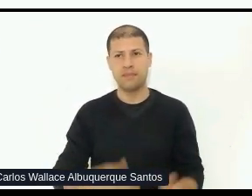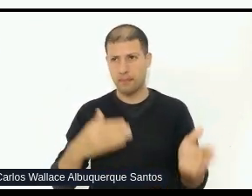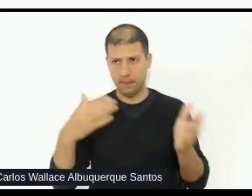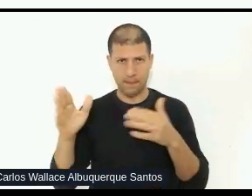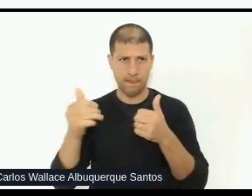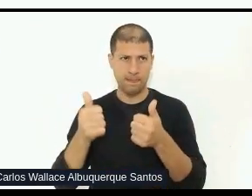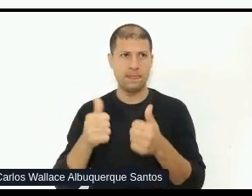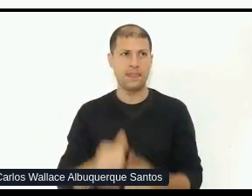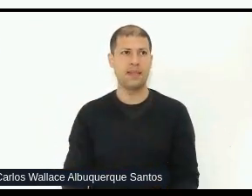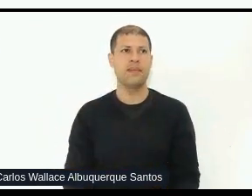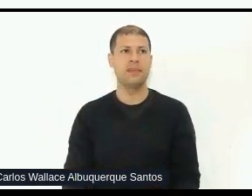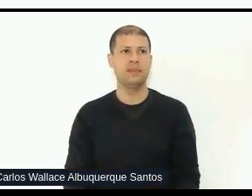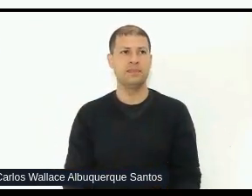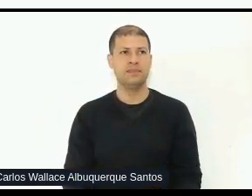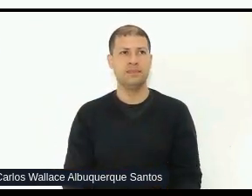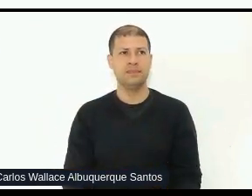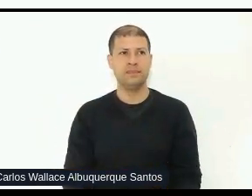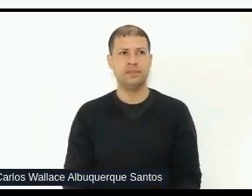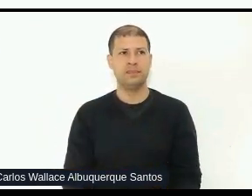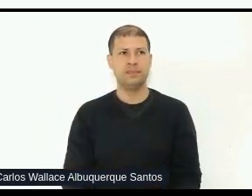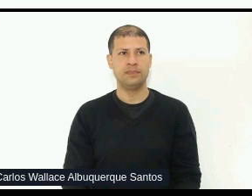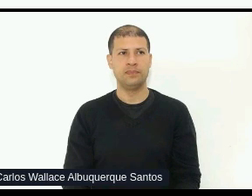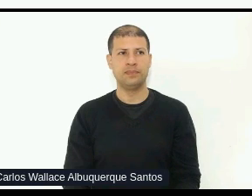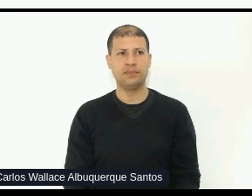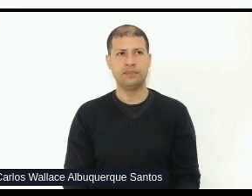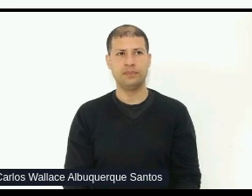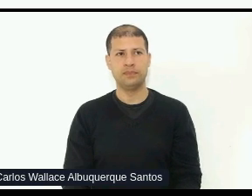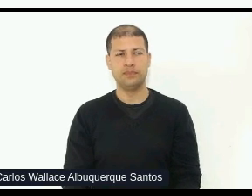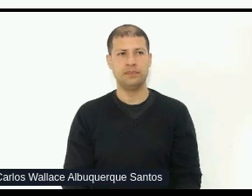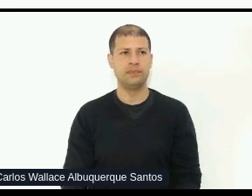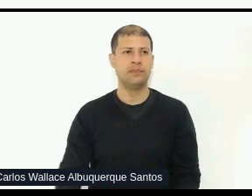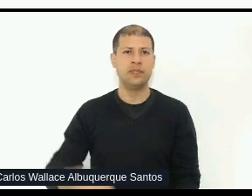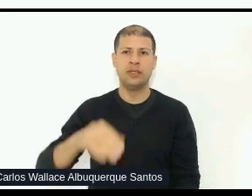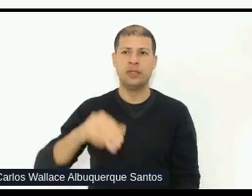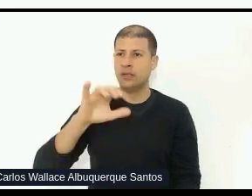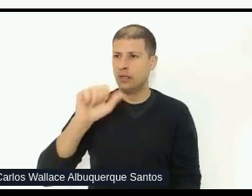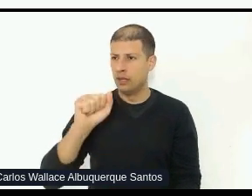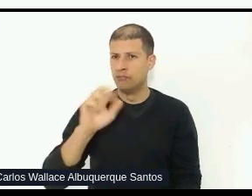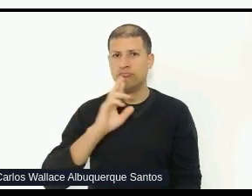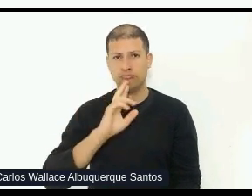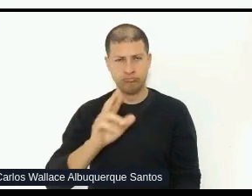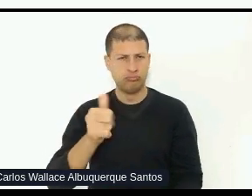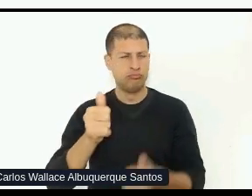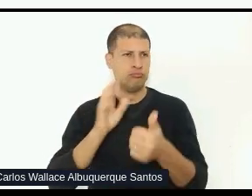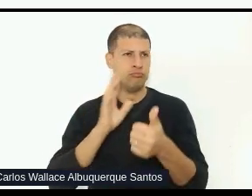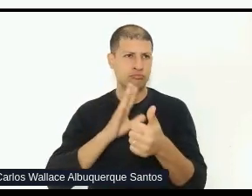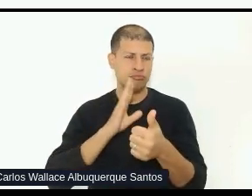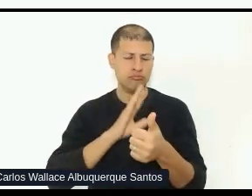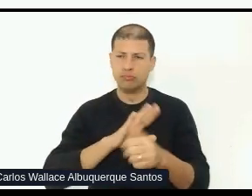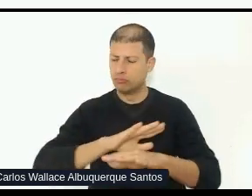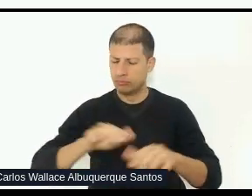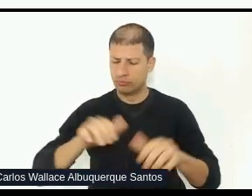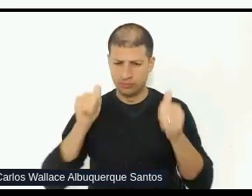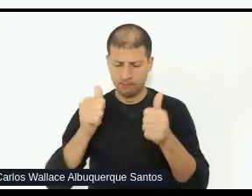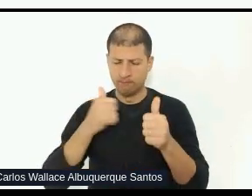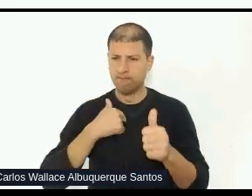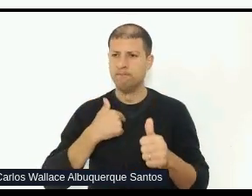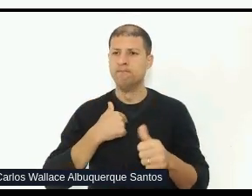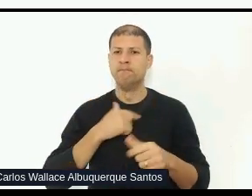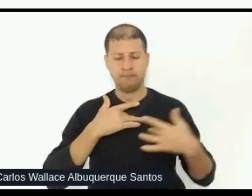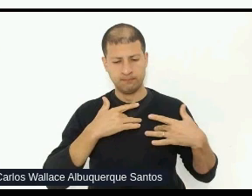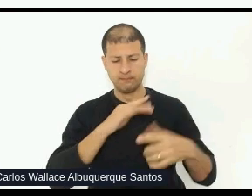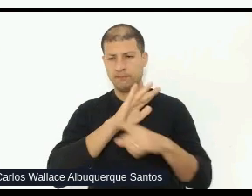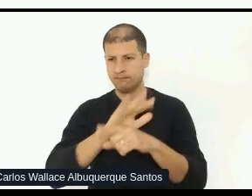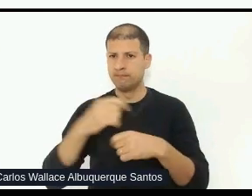também? E aí, Mica deu a resposta, muito legal, né? Disponha, querida, conte comigo. Se precisar de algo a